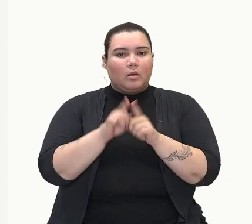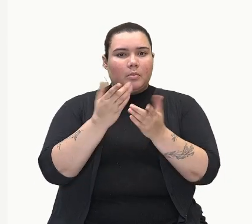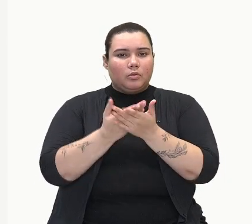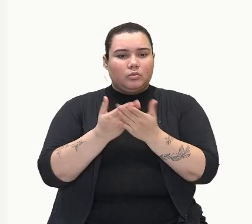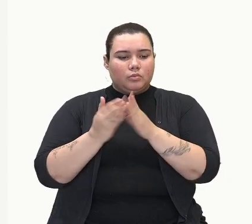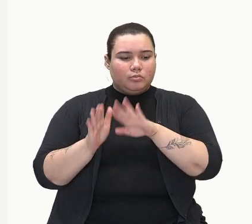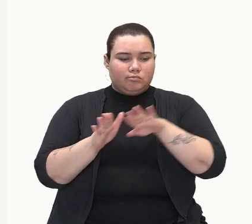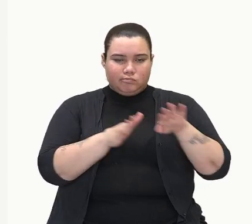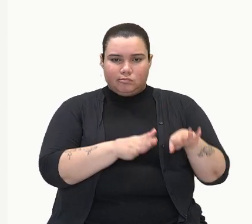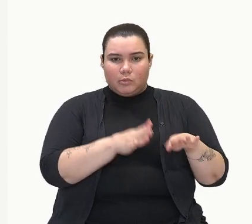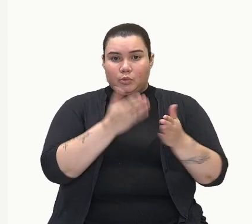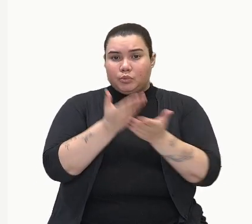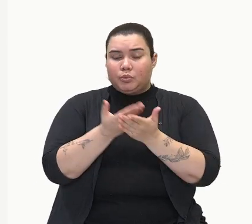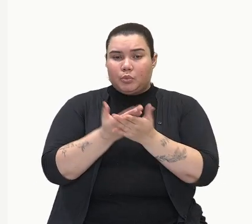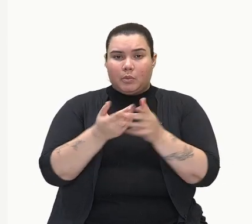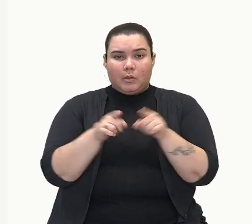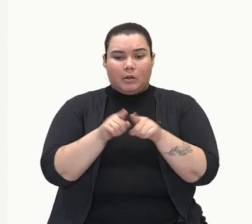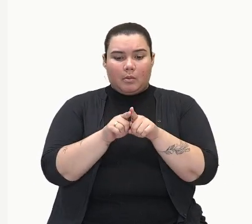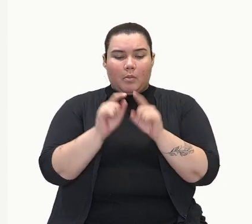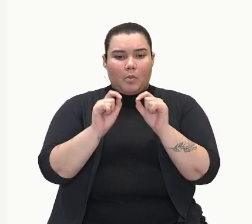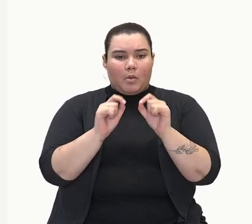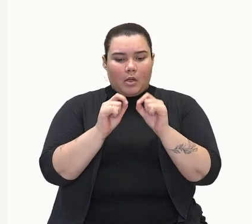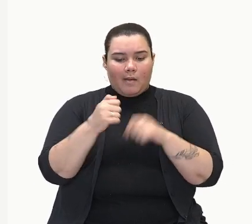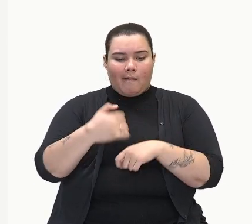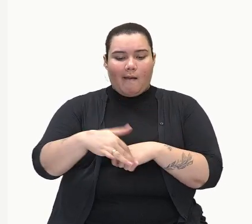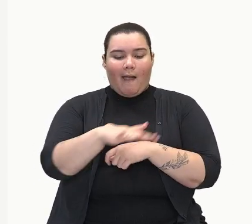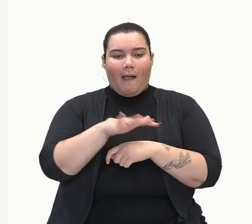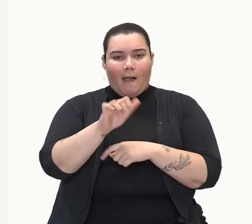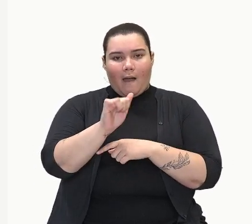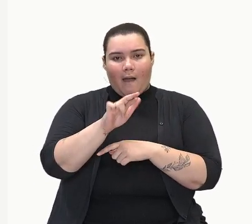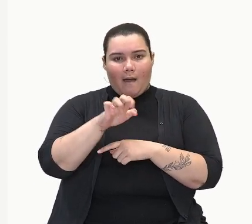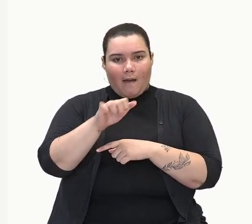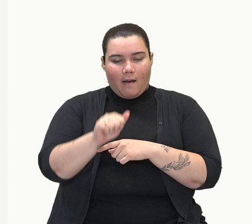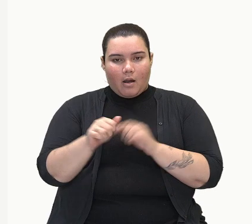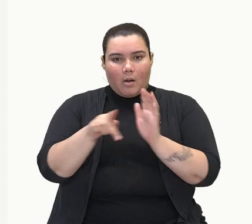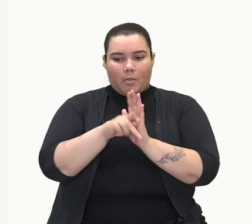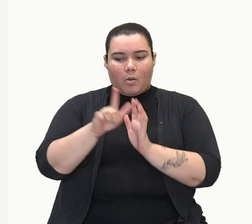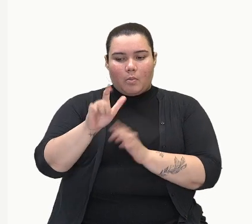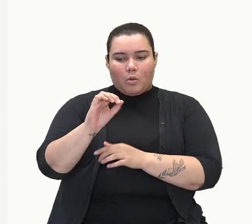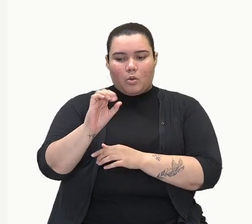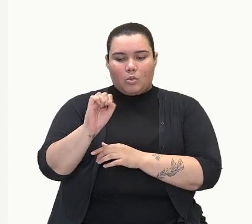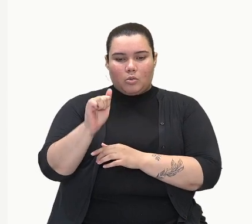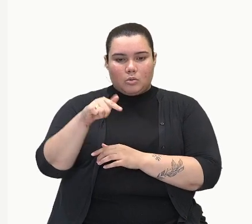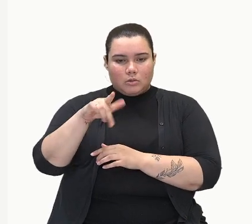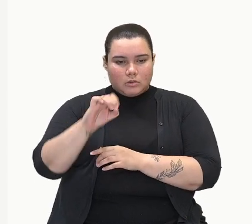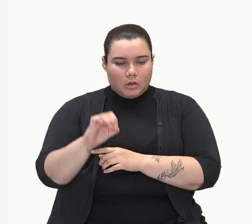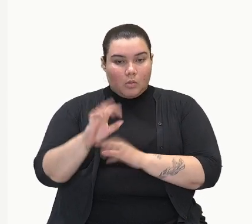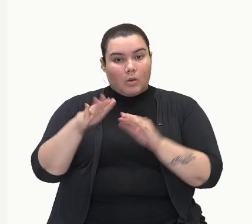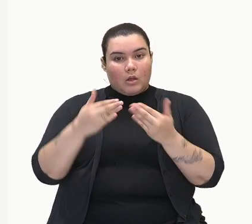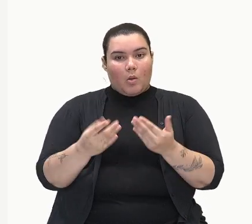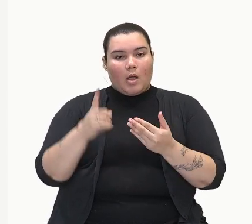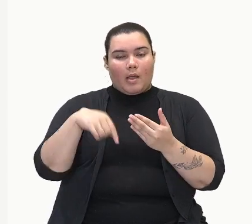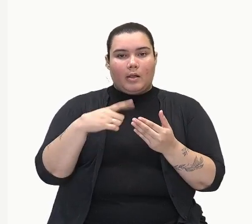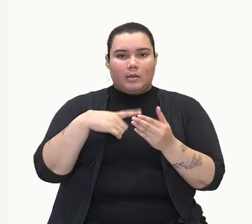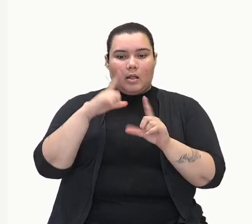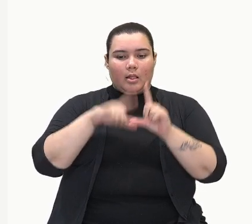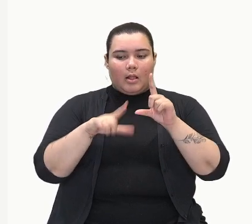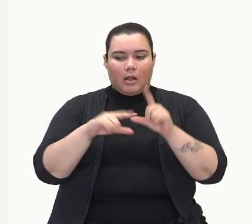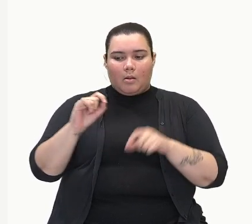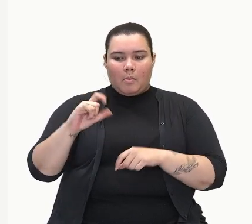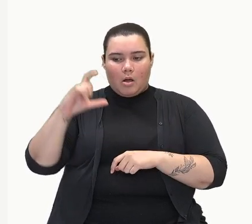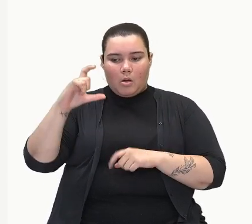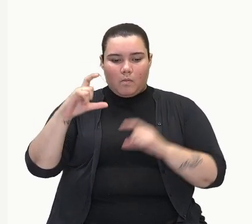né? D maiúsculo, né, vezes D minúsculo, diagonal maior vezes diagonal menor, dividido por